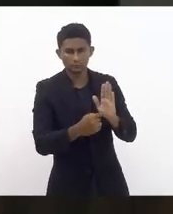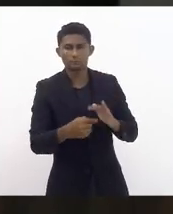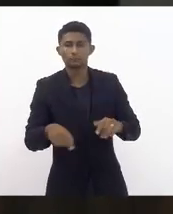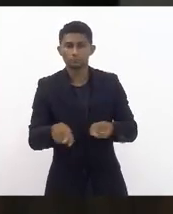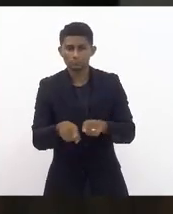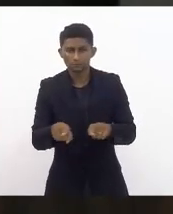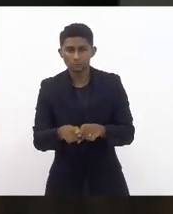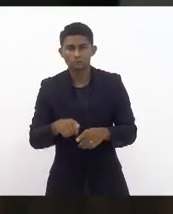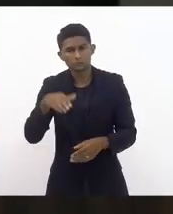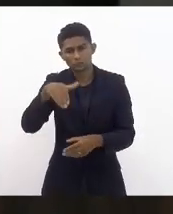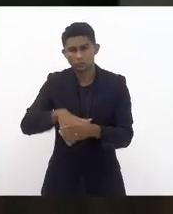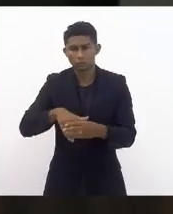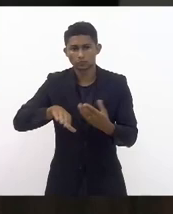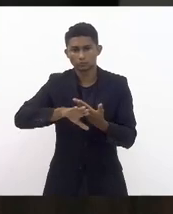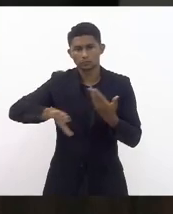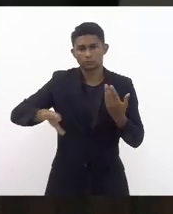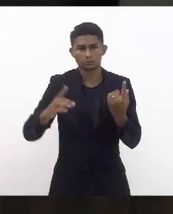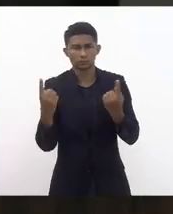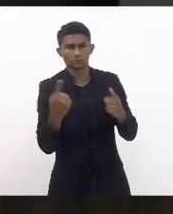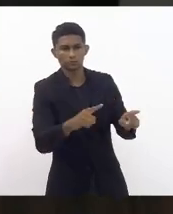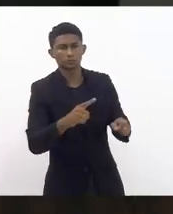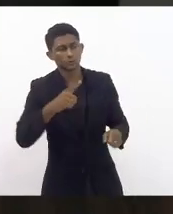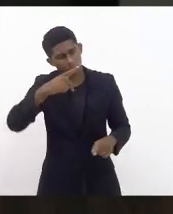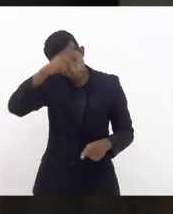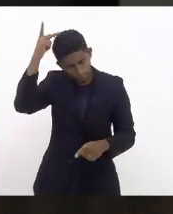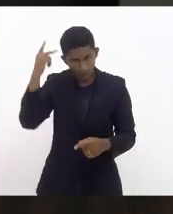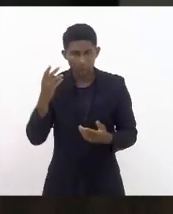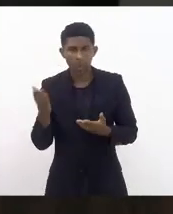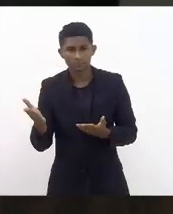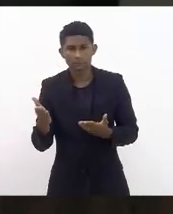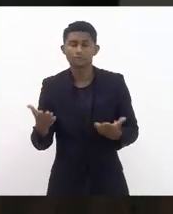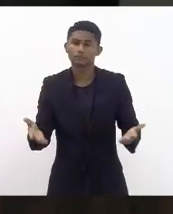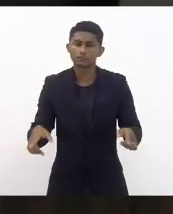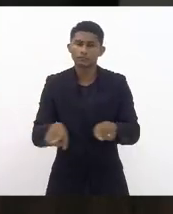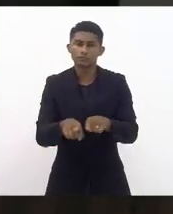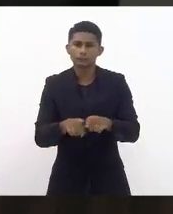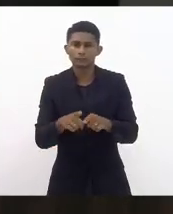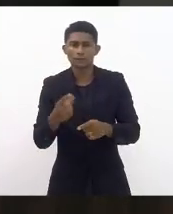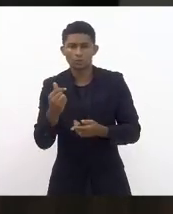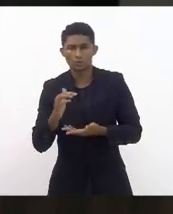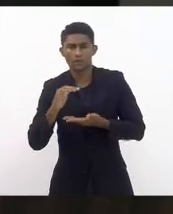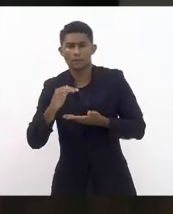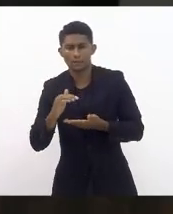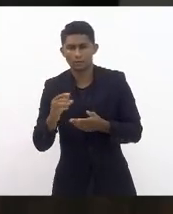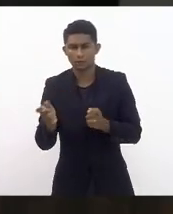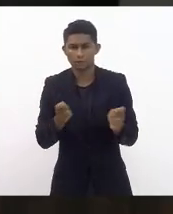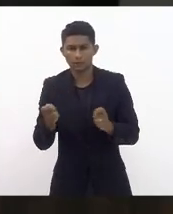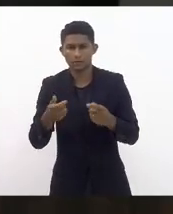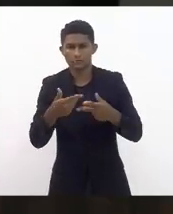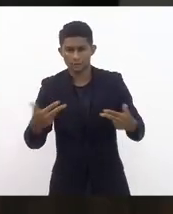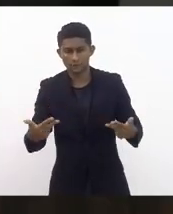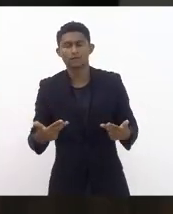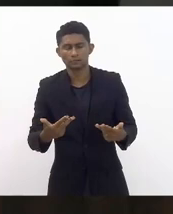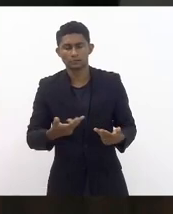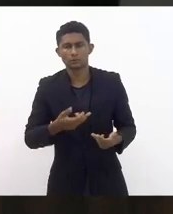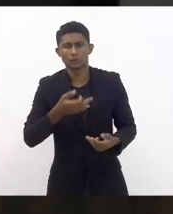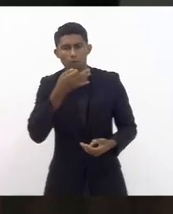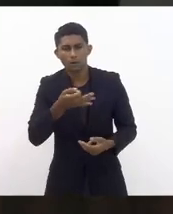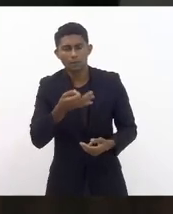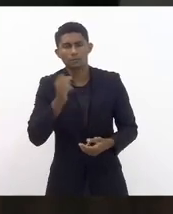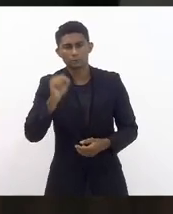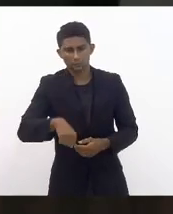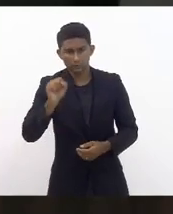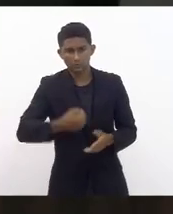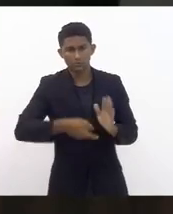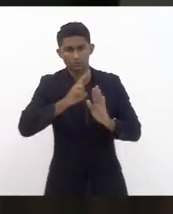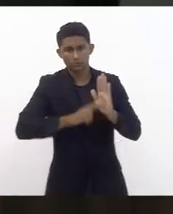Com voto em separado, contrário, o deputado Luiz Paulo. De Orçamento, Finanças, Fiscalização Financeira e Controle, favorável. Relatores, deputados